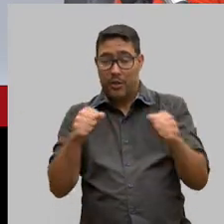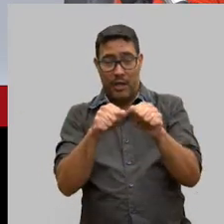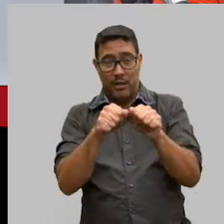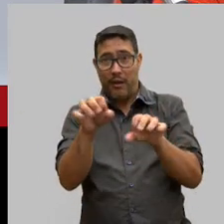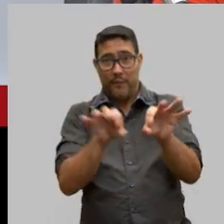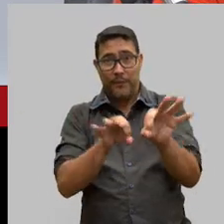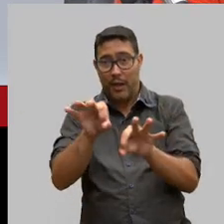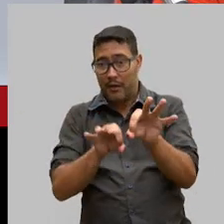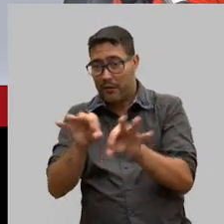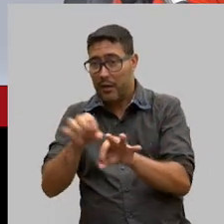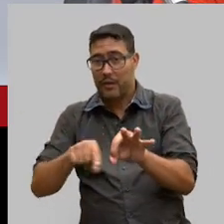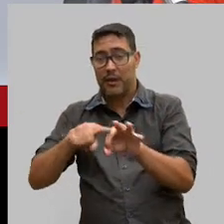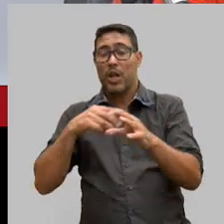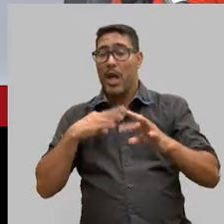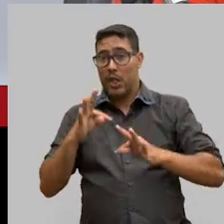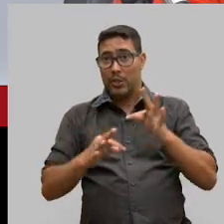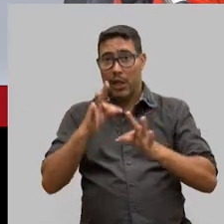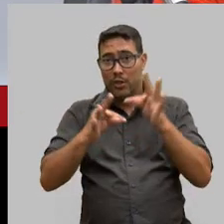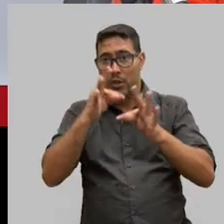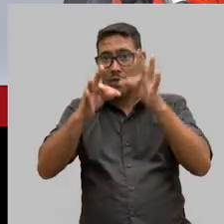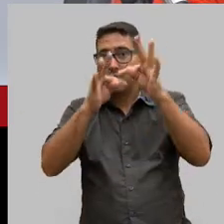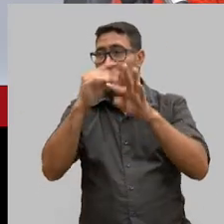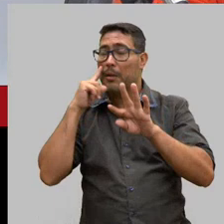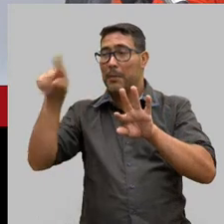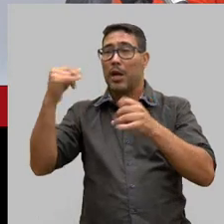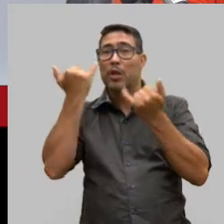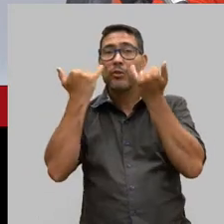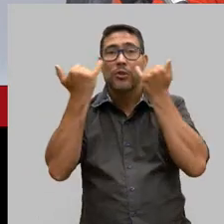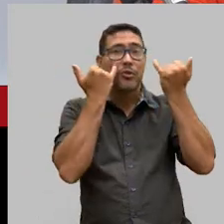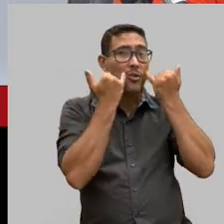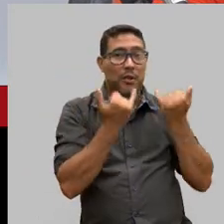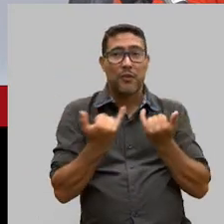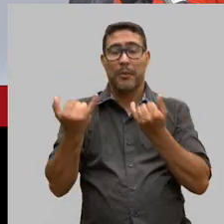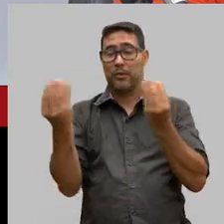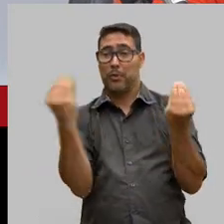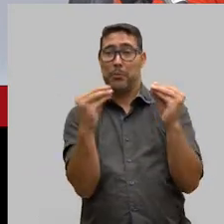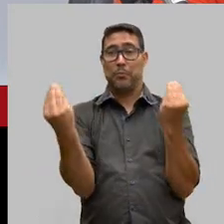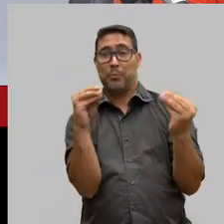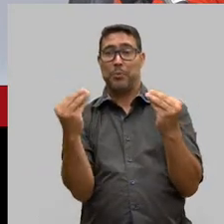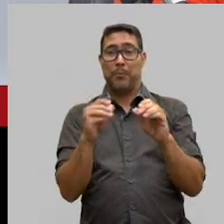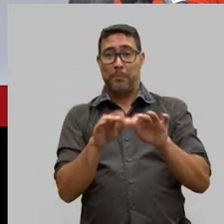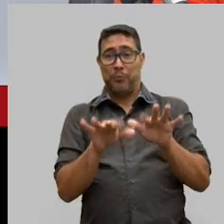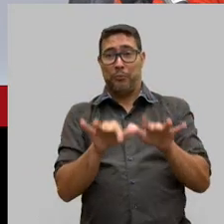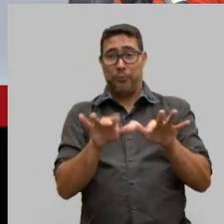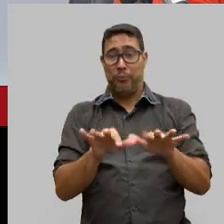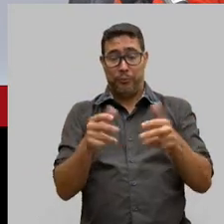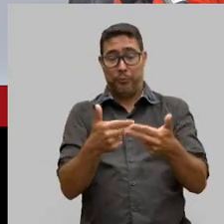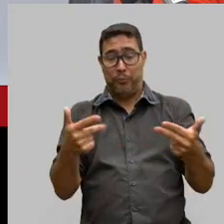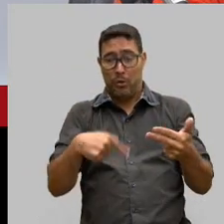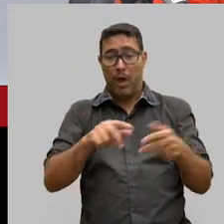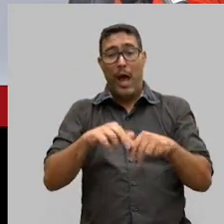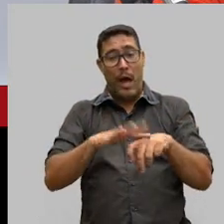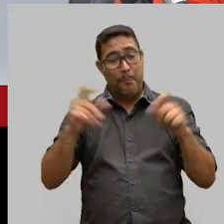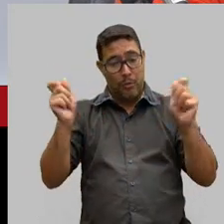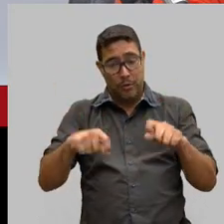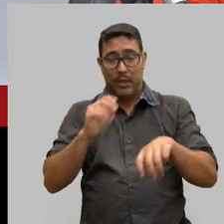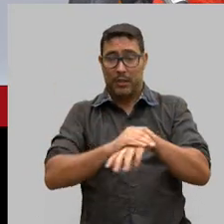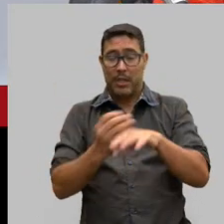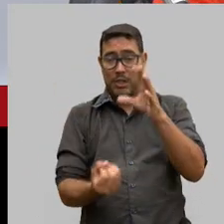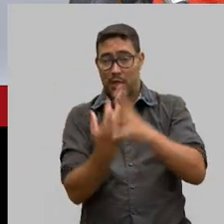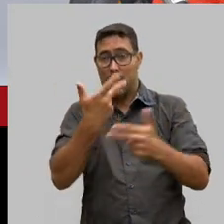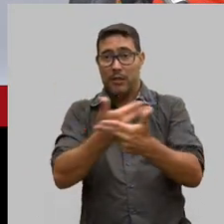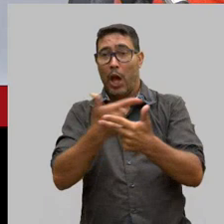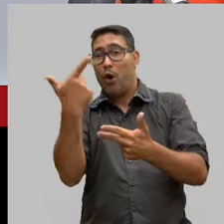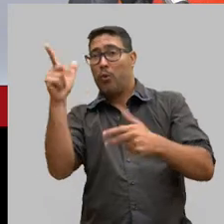transição de dados ele tá pegando dados e e passando para dentro do computador aib dele desenvolver outras